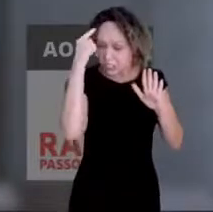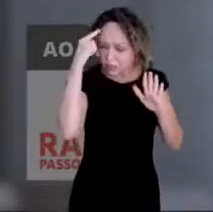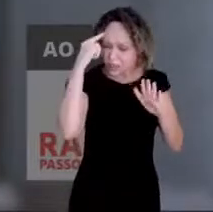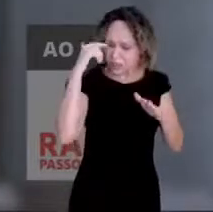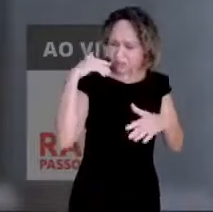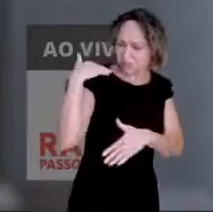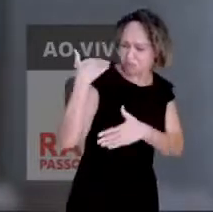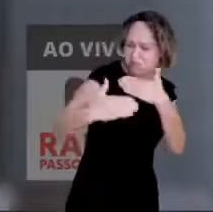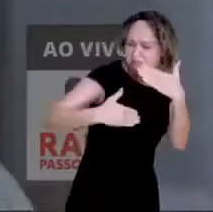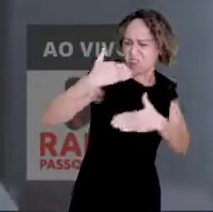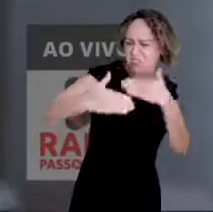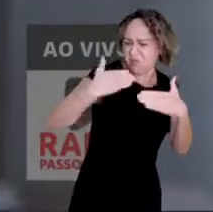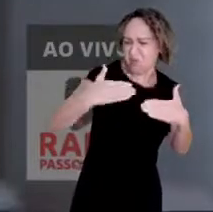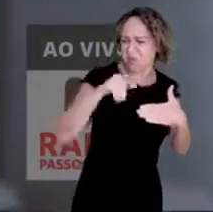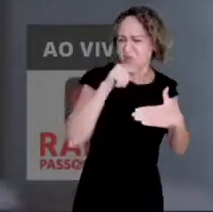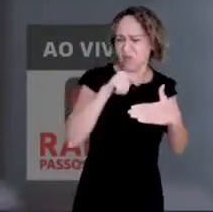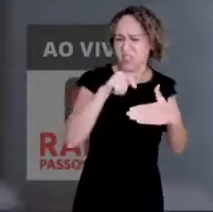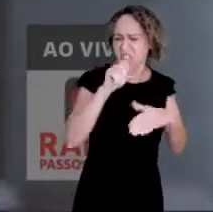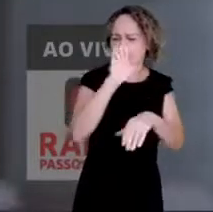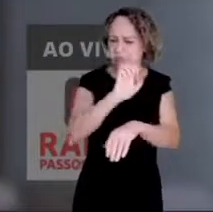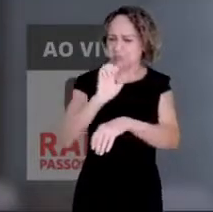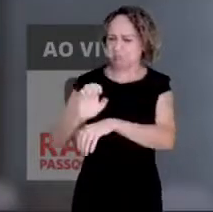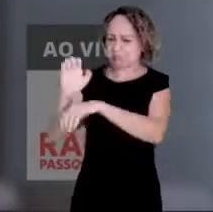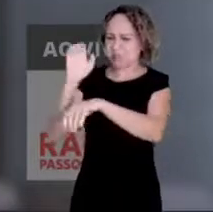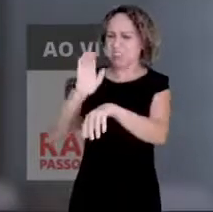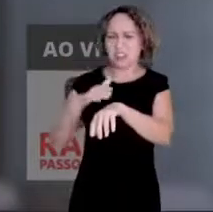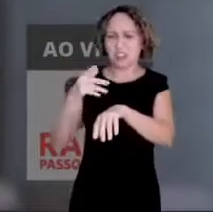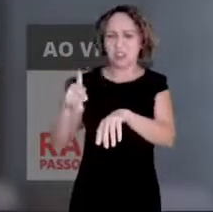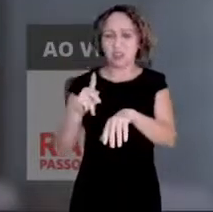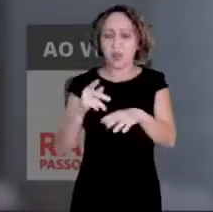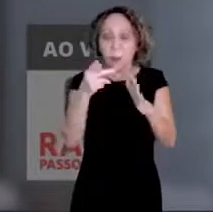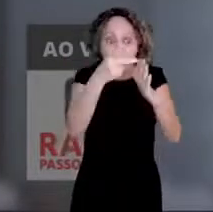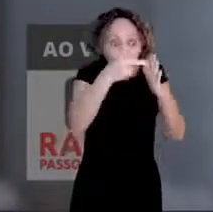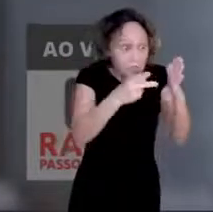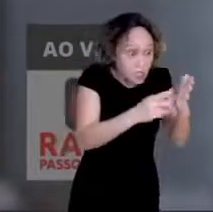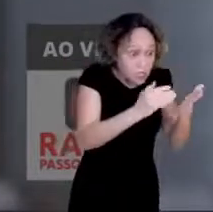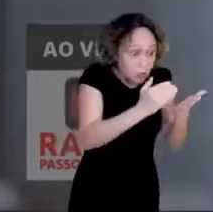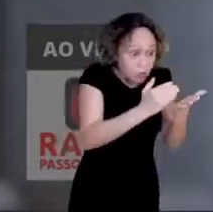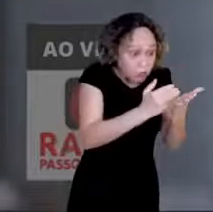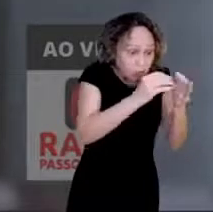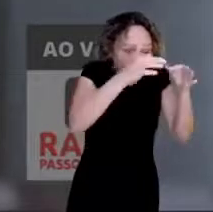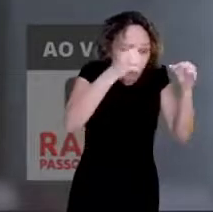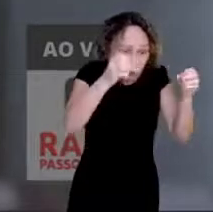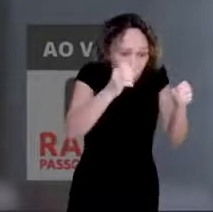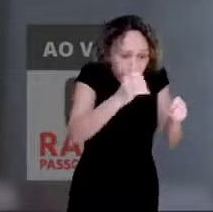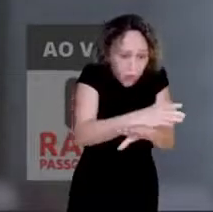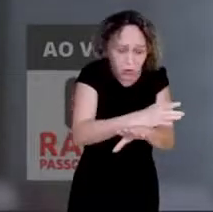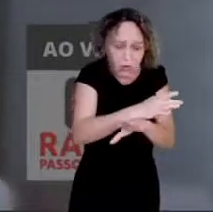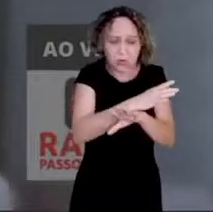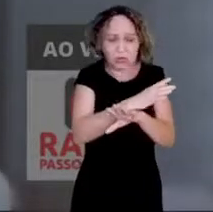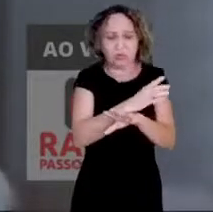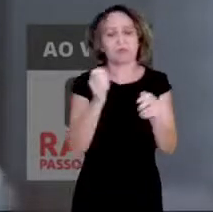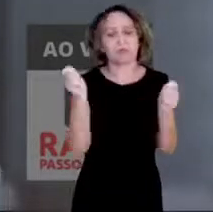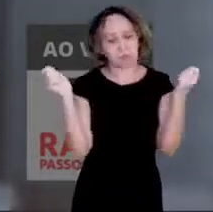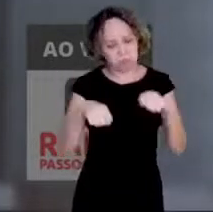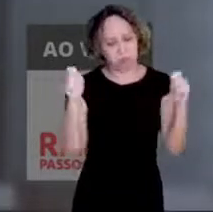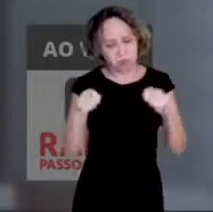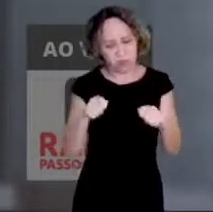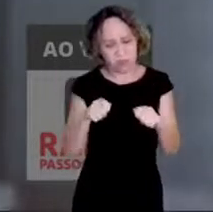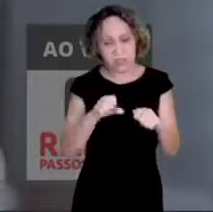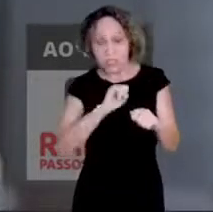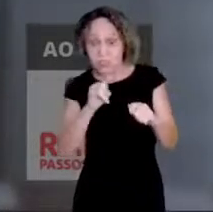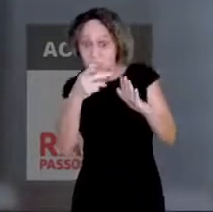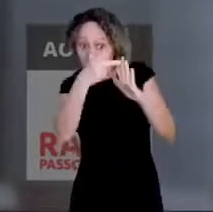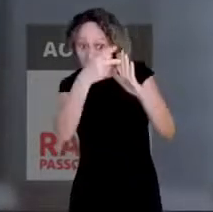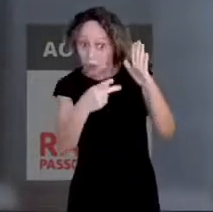importante. É na cidade que mora o povo. É na cidade que estuda o povo. É na rua que mora a pessoa. Então é lá que nós